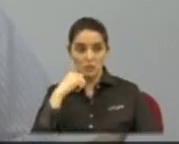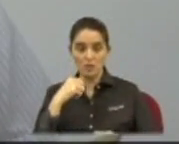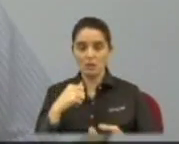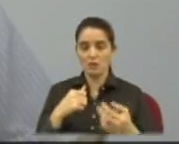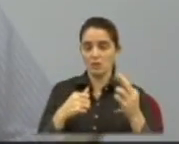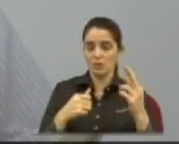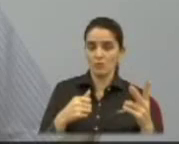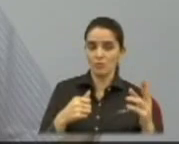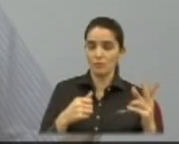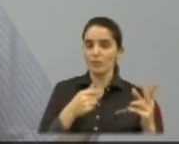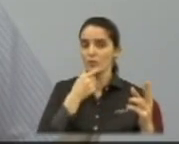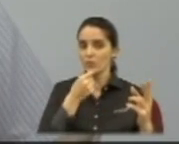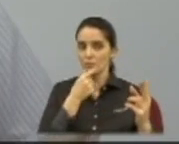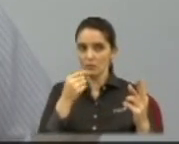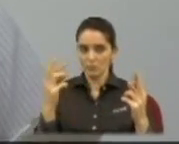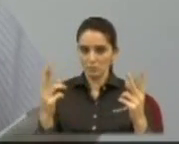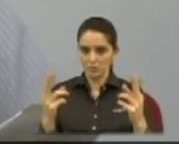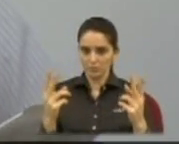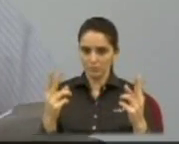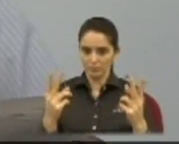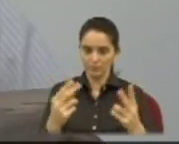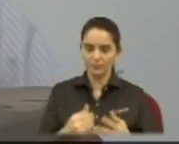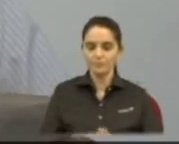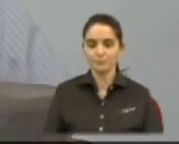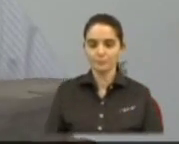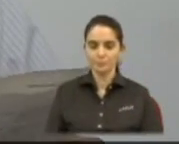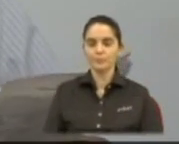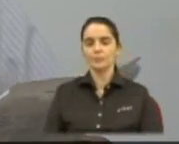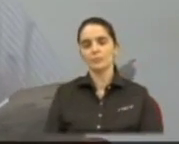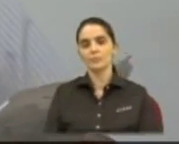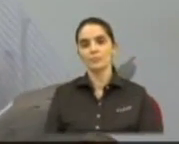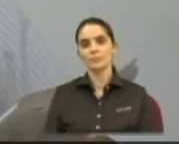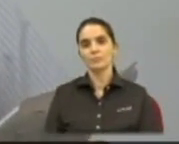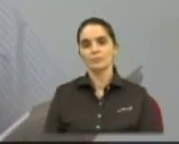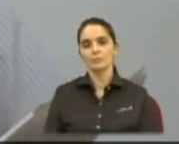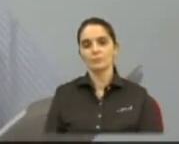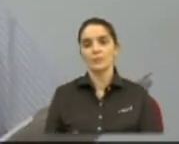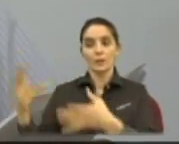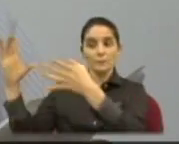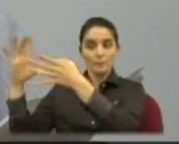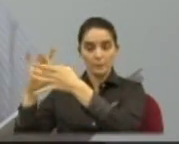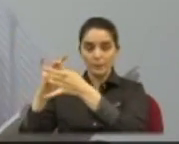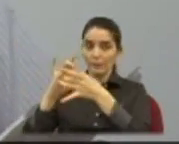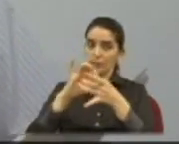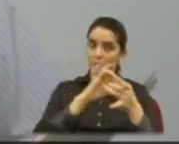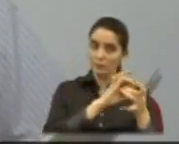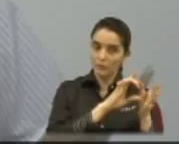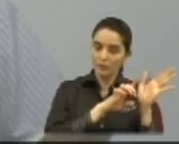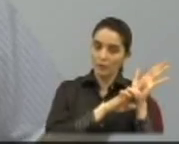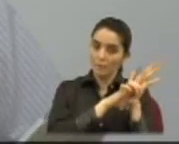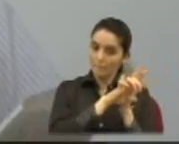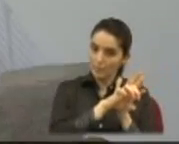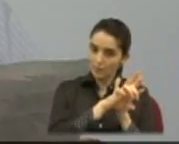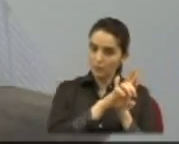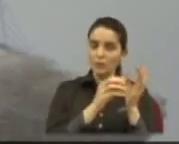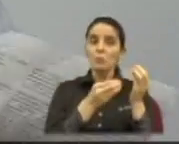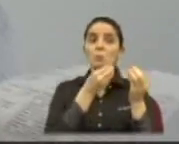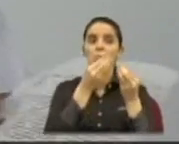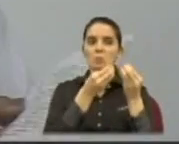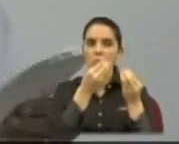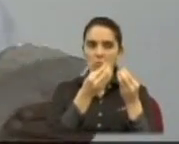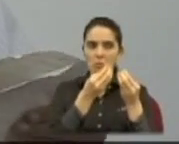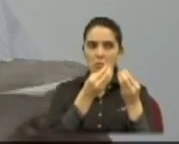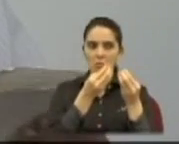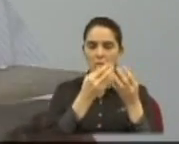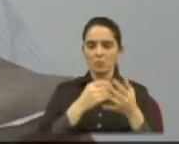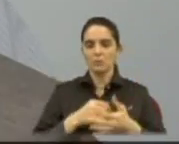tem um atendimento diferente, né? E é nesse contexto que elas perguntam, como é que a gente faz? Como é que a gente